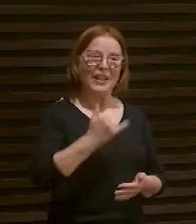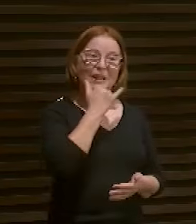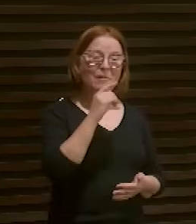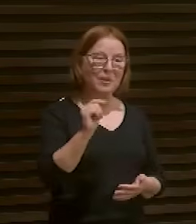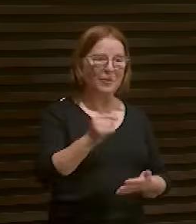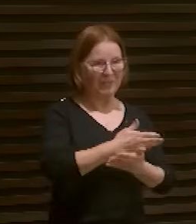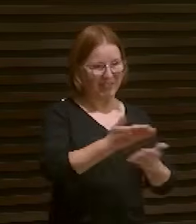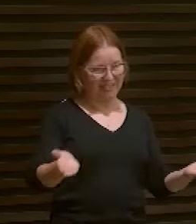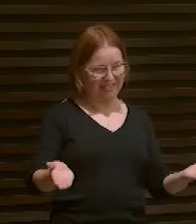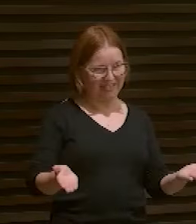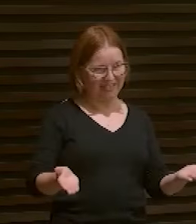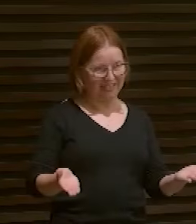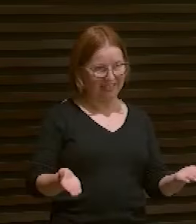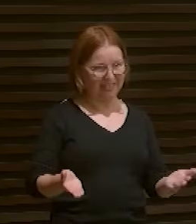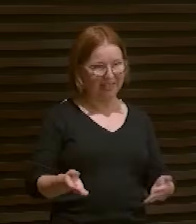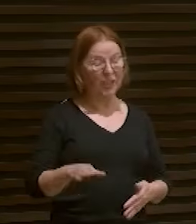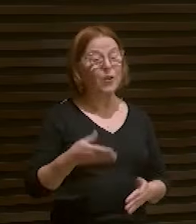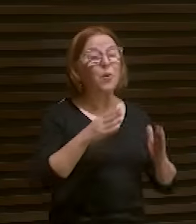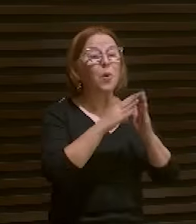que é o calibre do perdão?